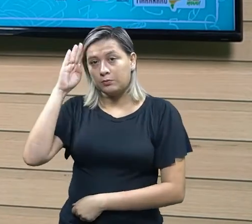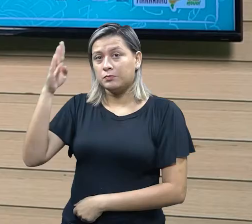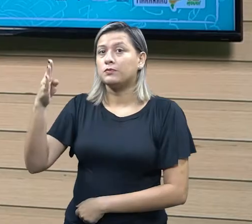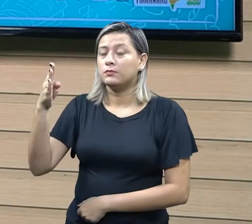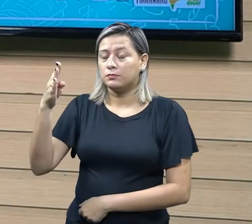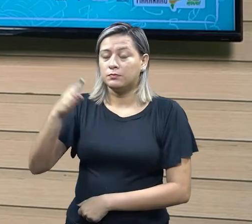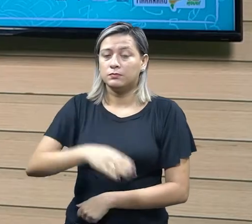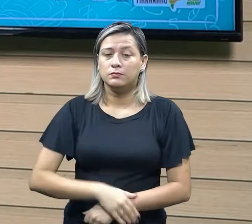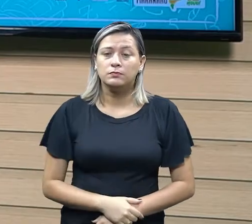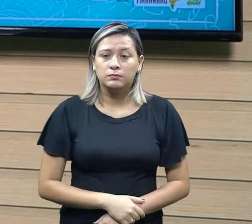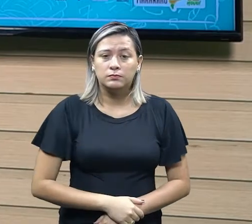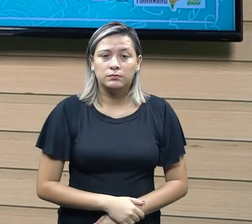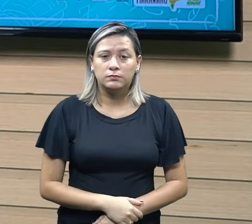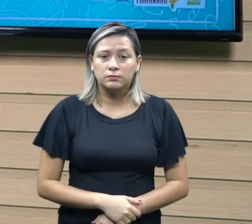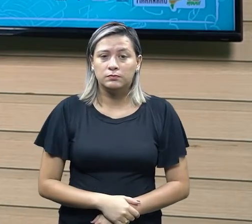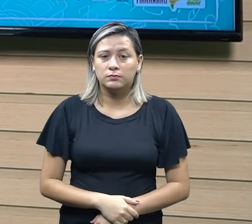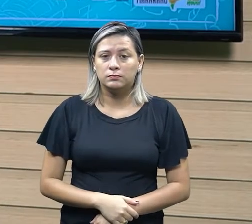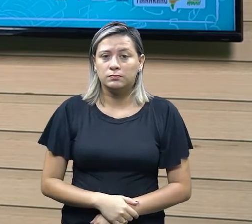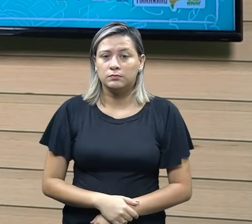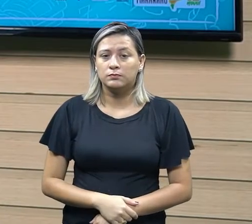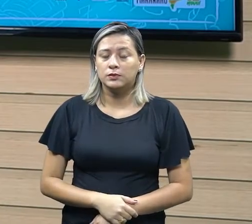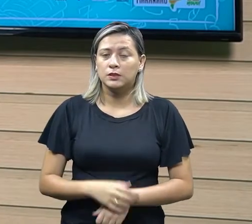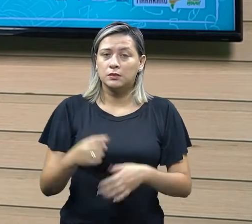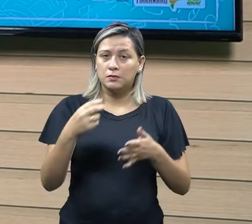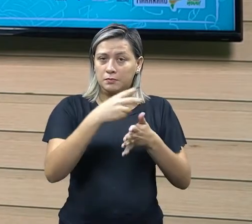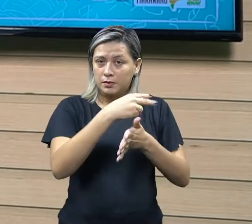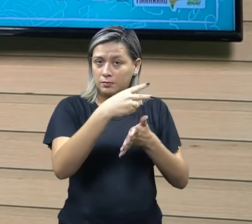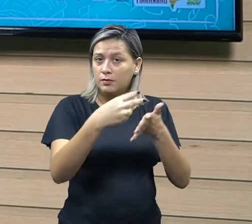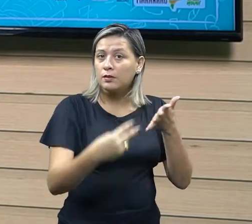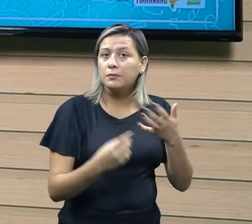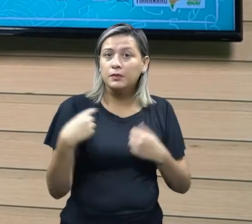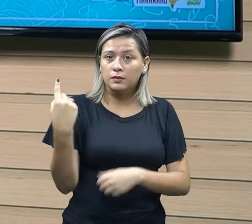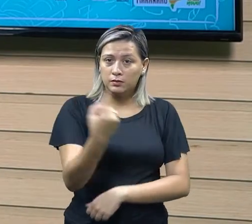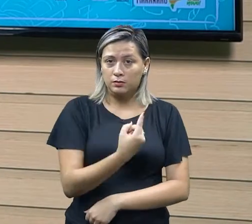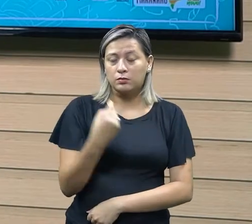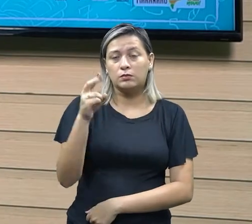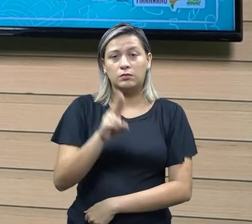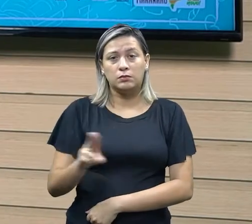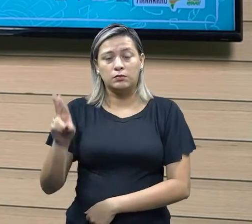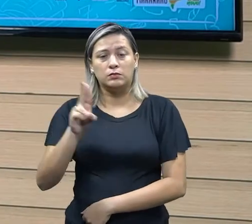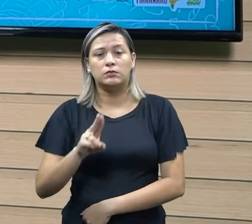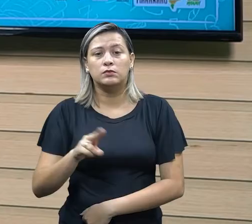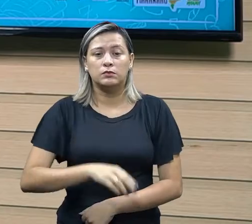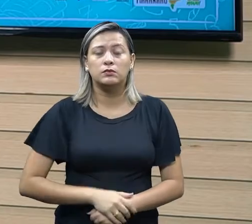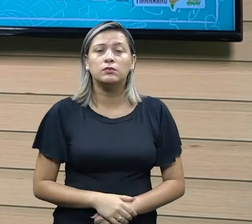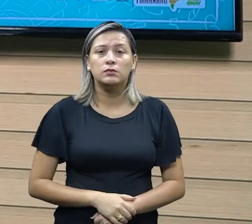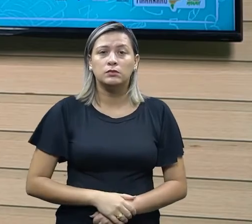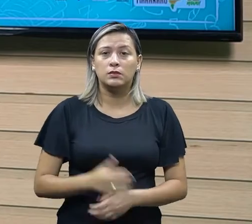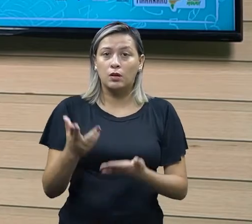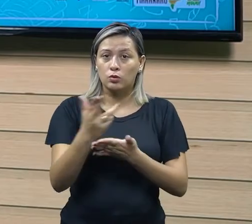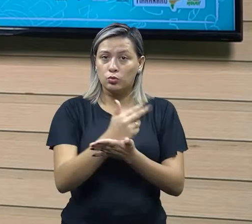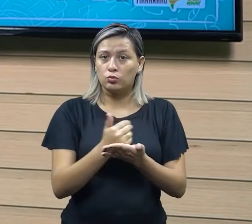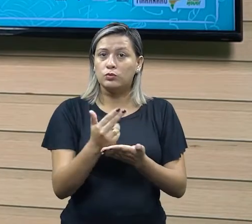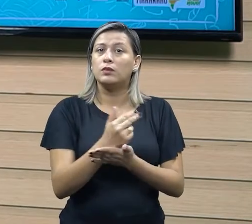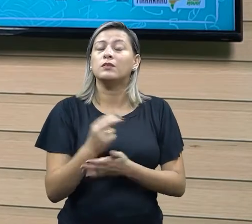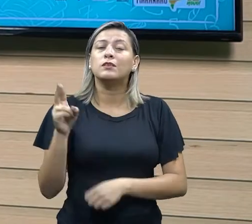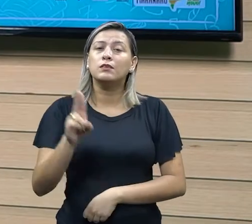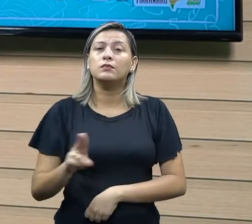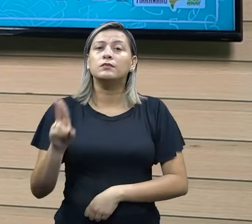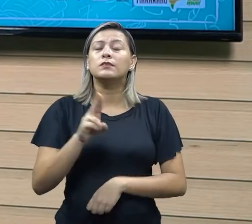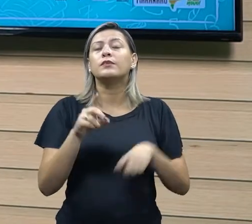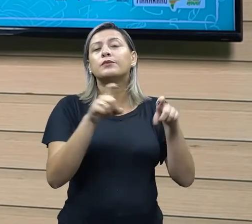principais, as principais ferramentas que a gente vai utilizar no nosso AutoCAD para poder